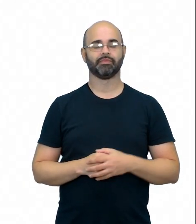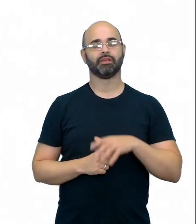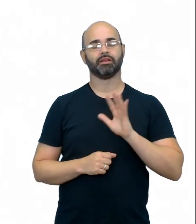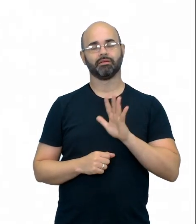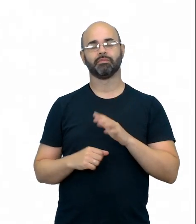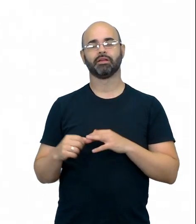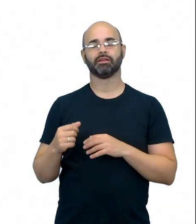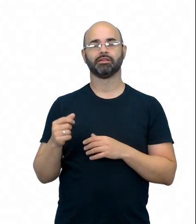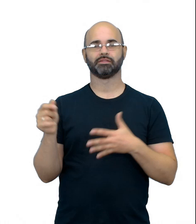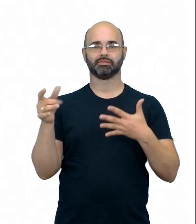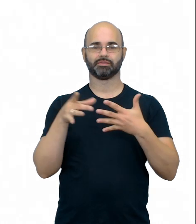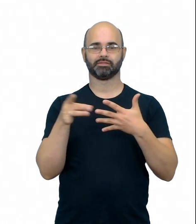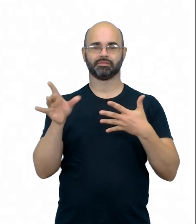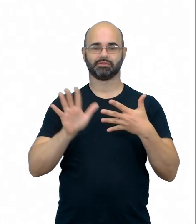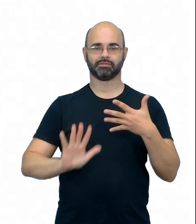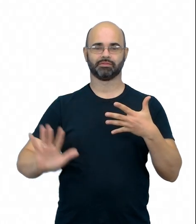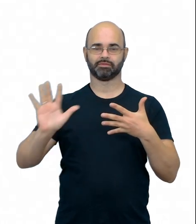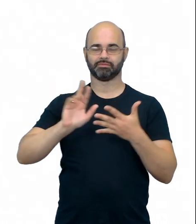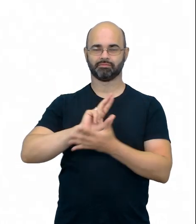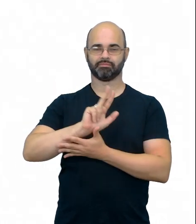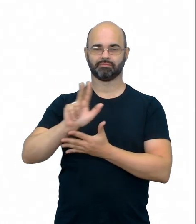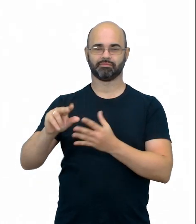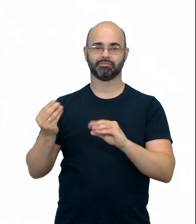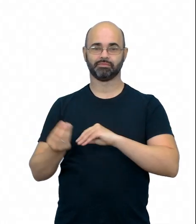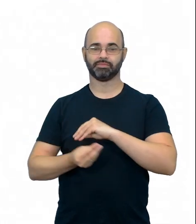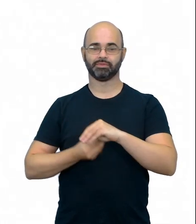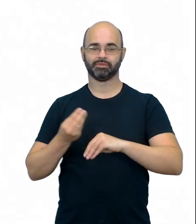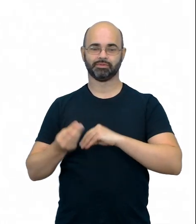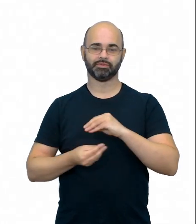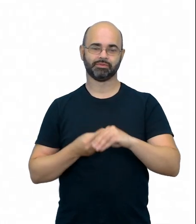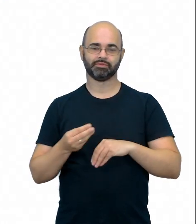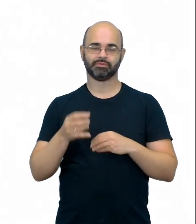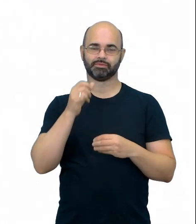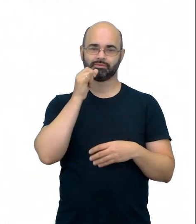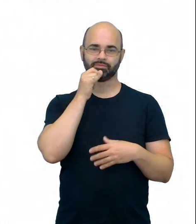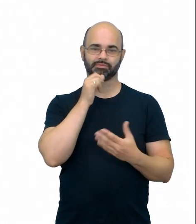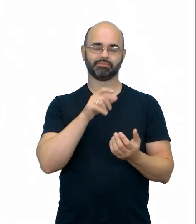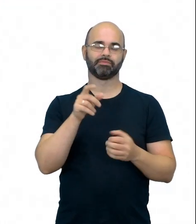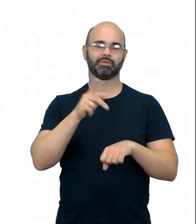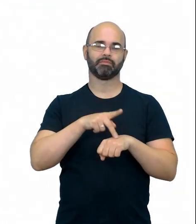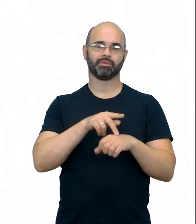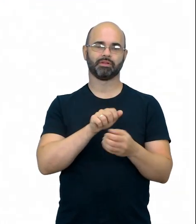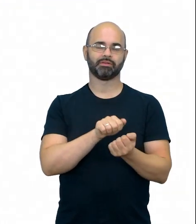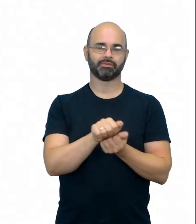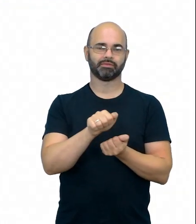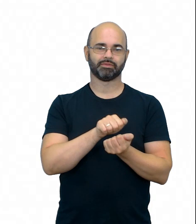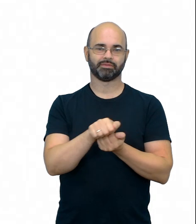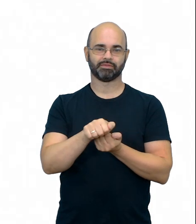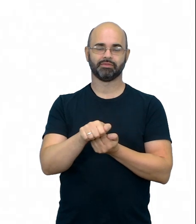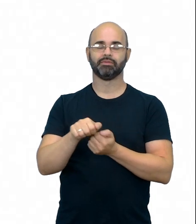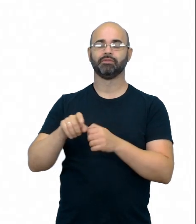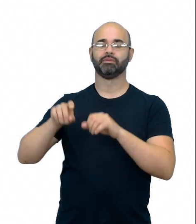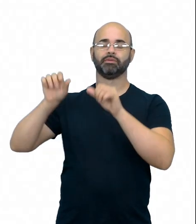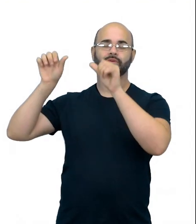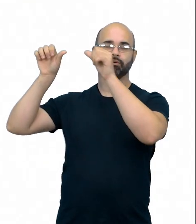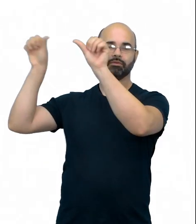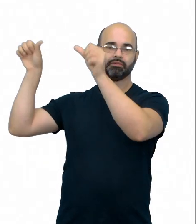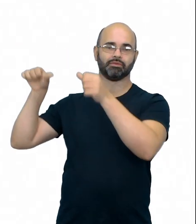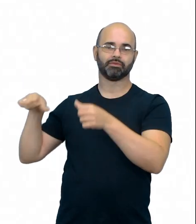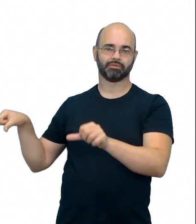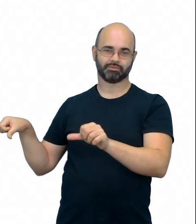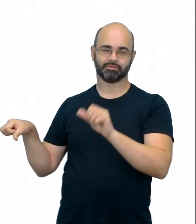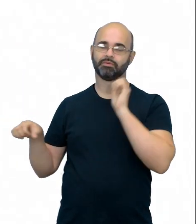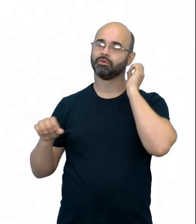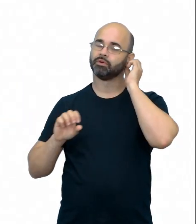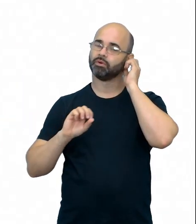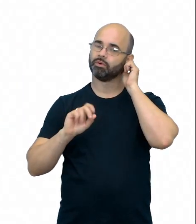elementos multissemióticos, assim como as xilogravuras, os cartazes ou pequenos livretos que podem